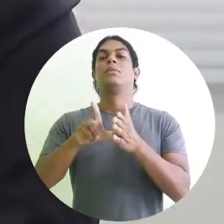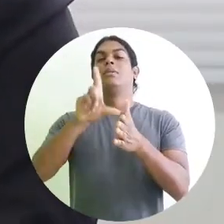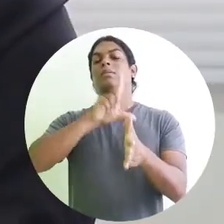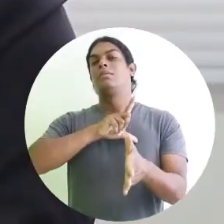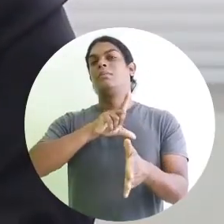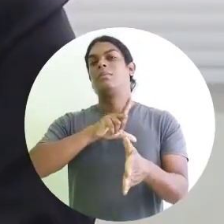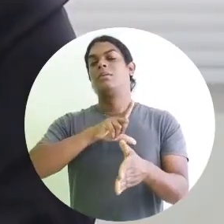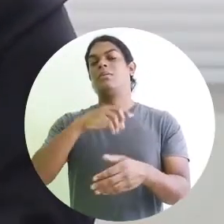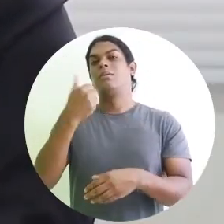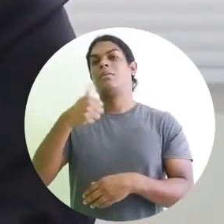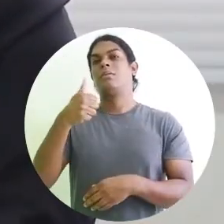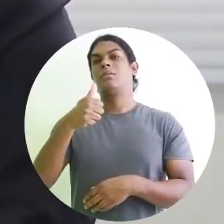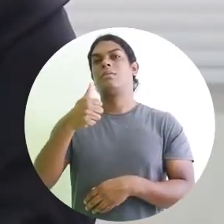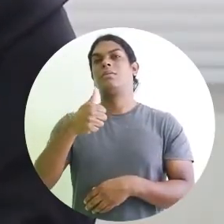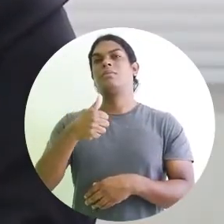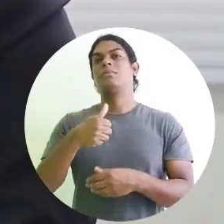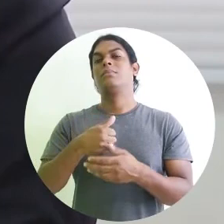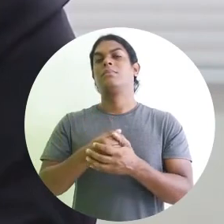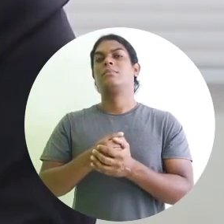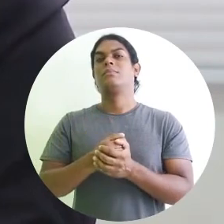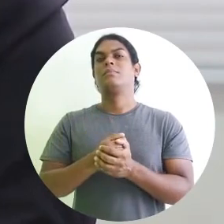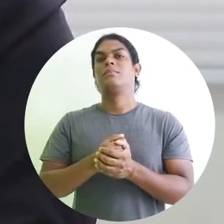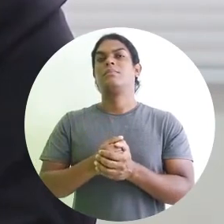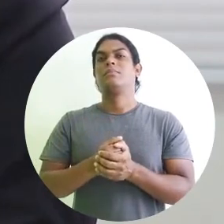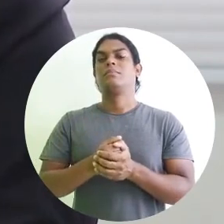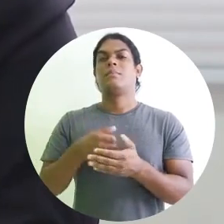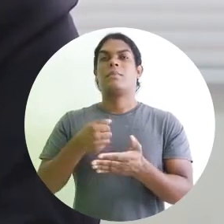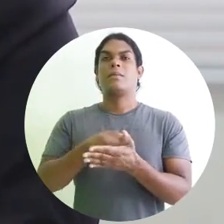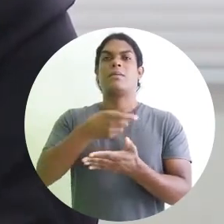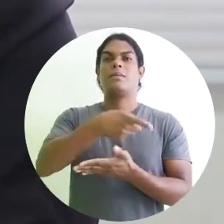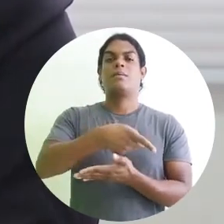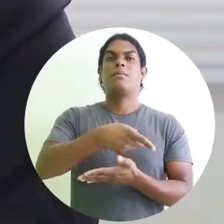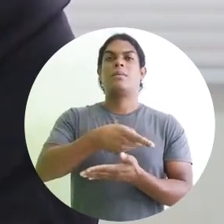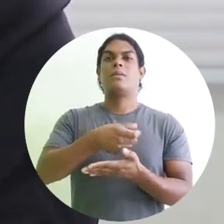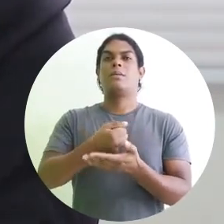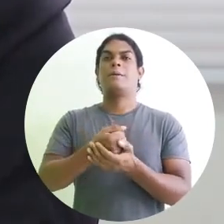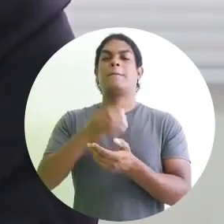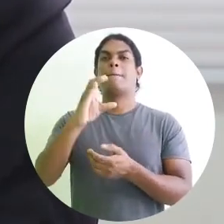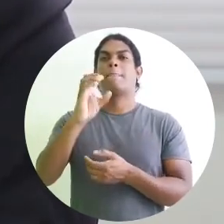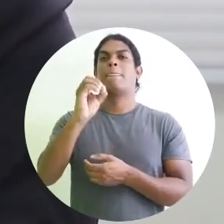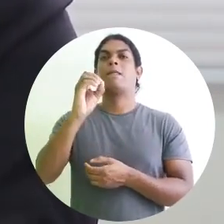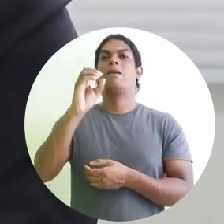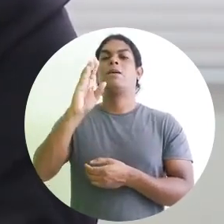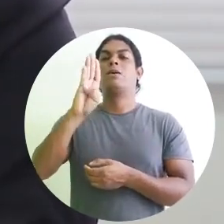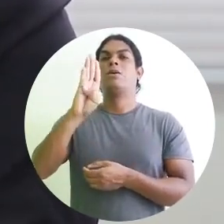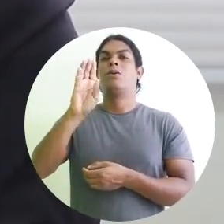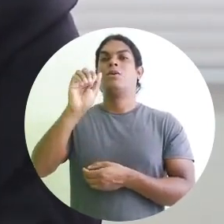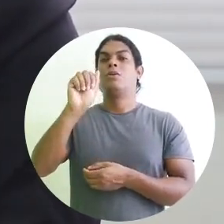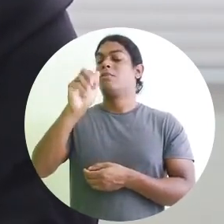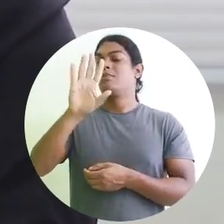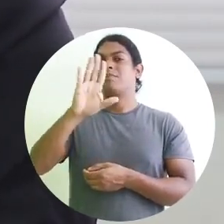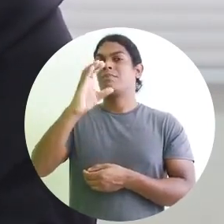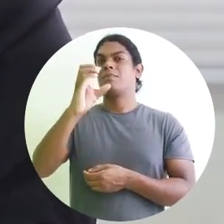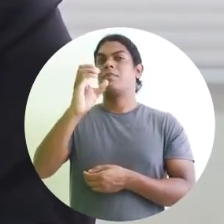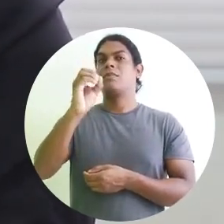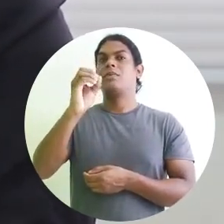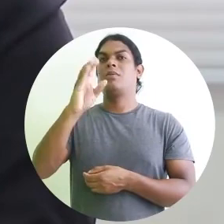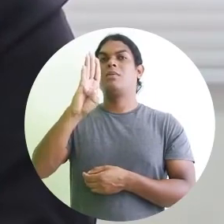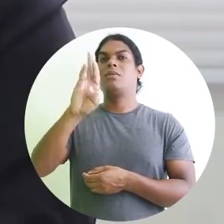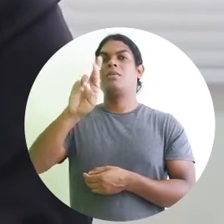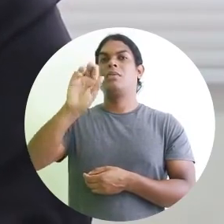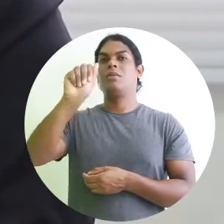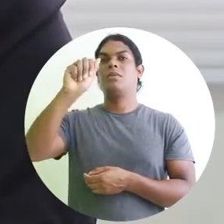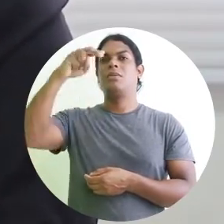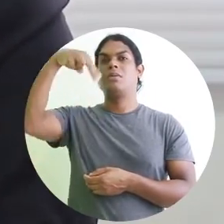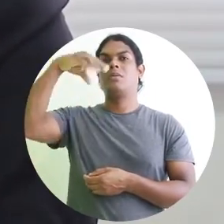antecipado. Você tem o pagamento antecipado, você tem a cobrança documentária, você tem a remessa sem